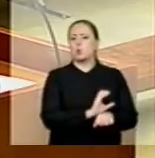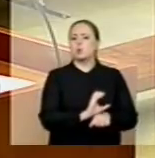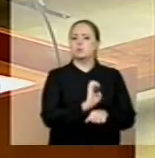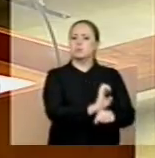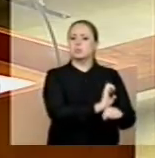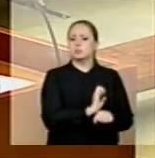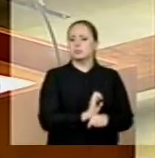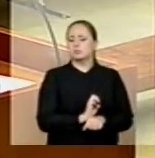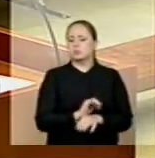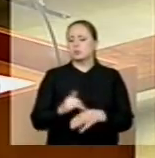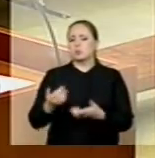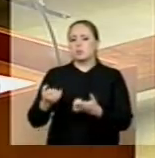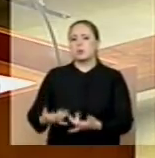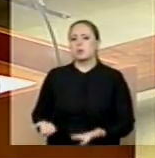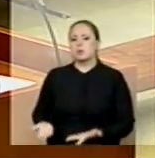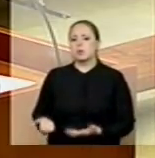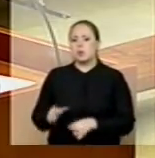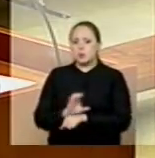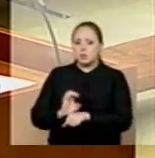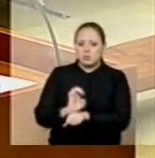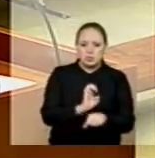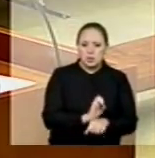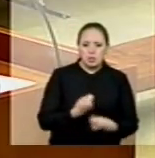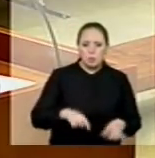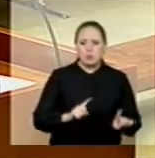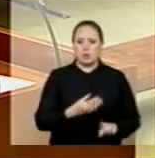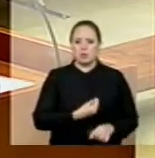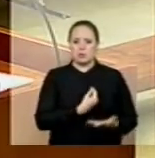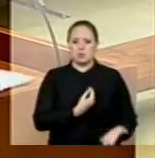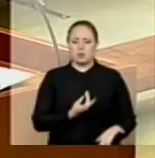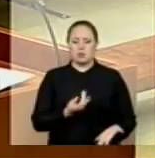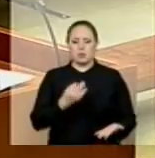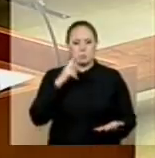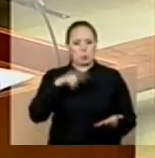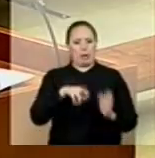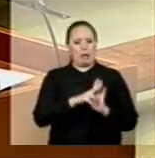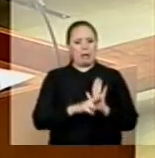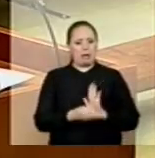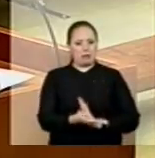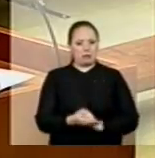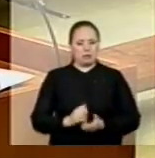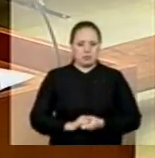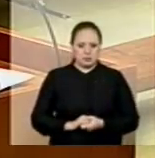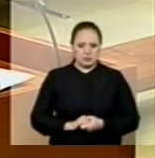regrando, como foi dito aqui algumas vezes. As Constituições estaduais não precisariam estar regrando isso. Então, se